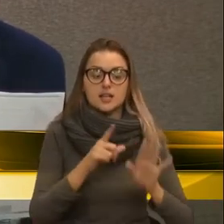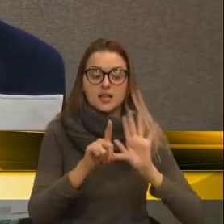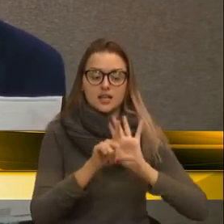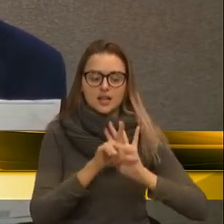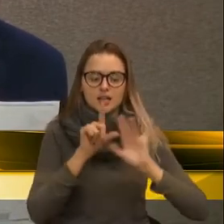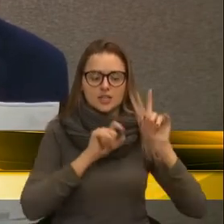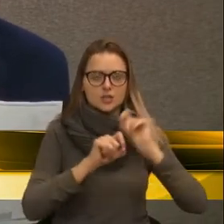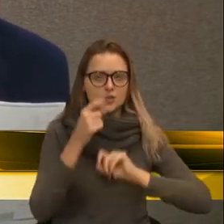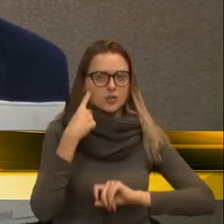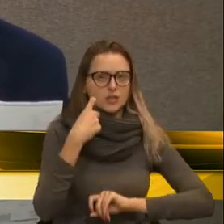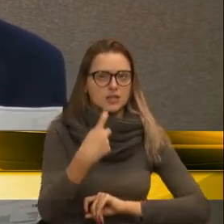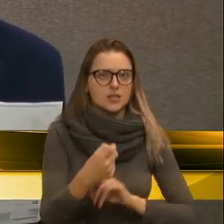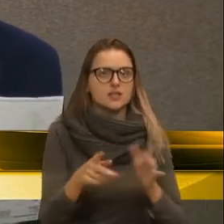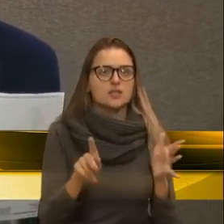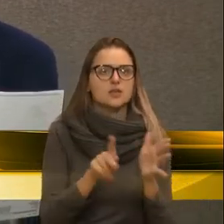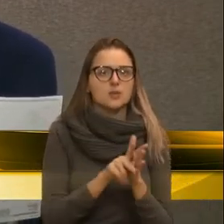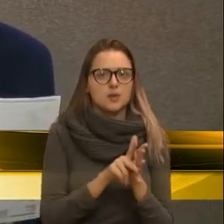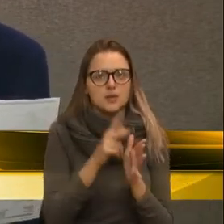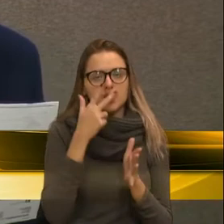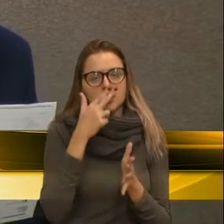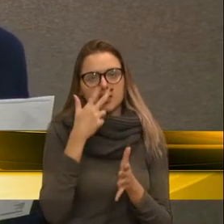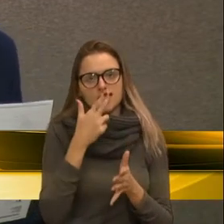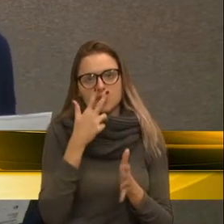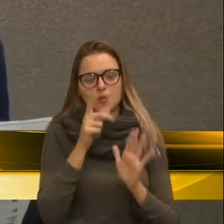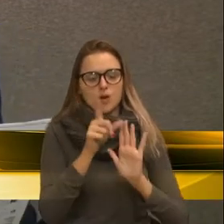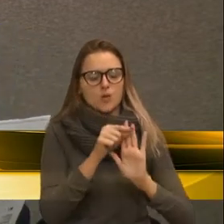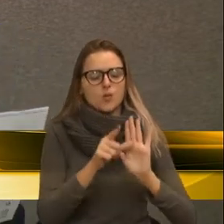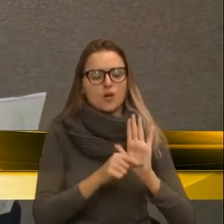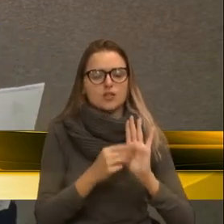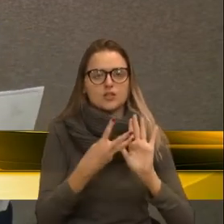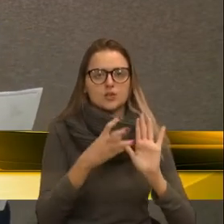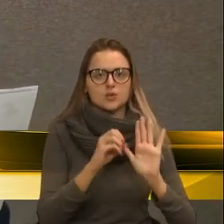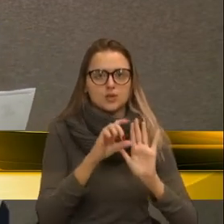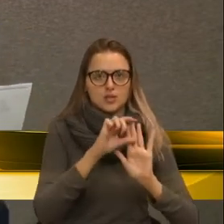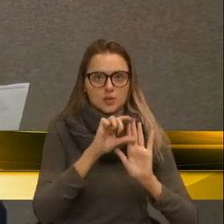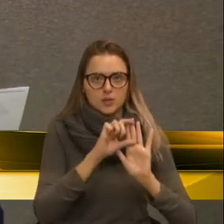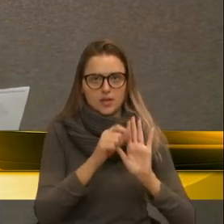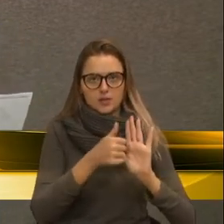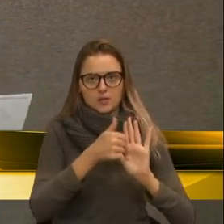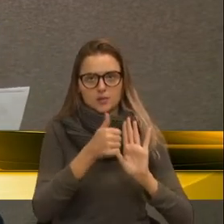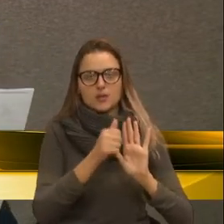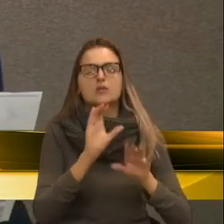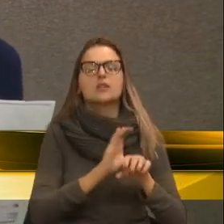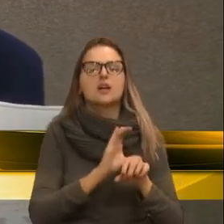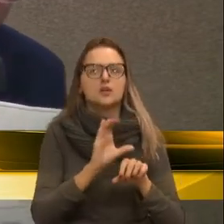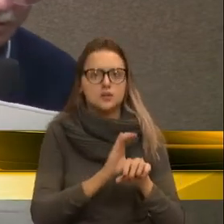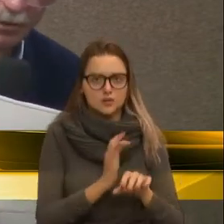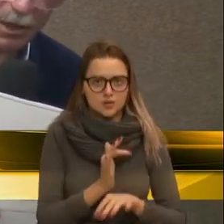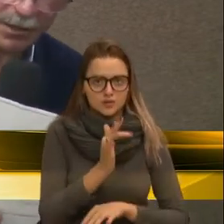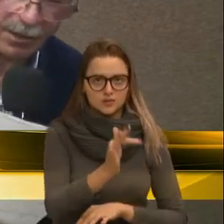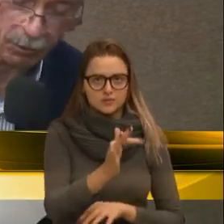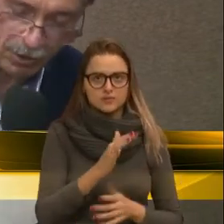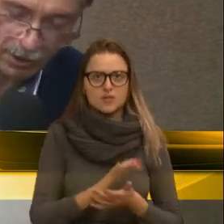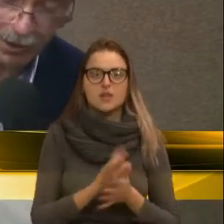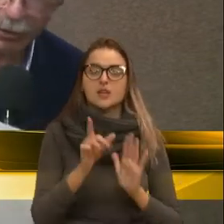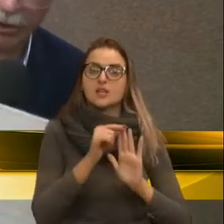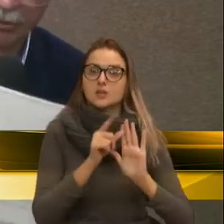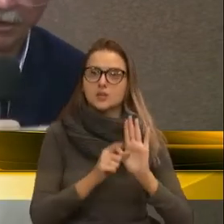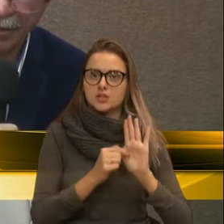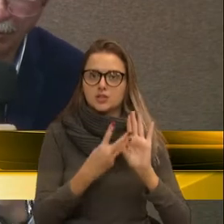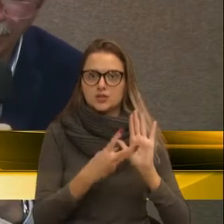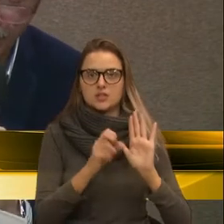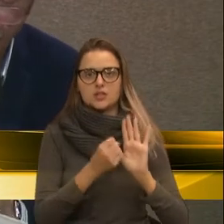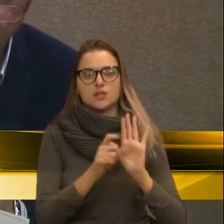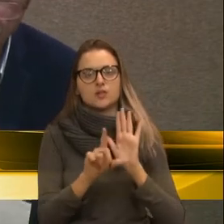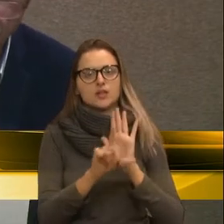de interesse local, conforme dispõe o artigo 30, parágrafo 1º da Constituição Federal, e no artigo 38